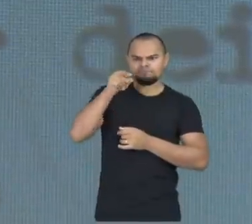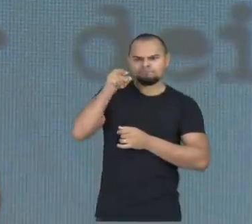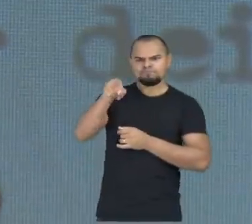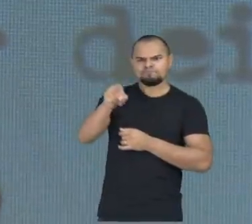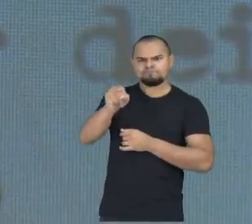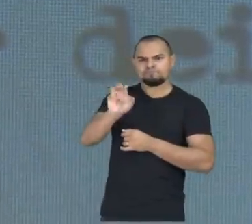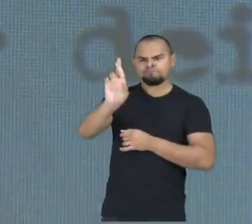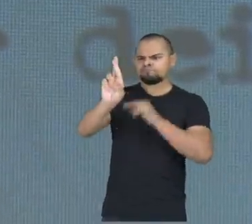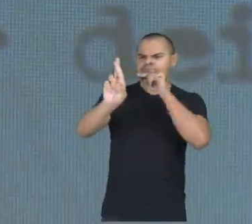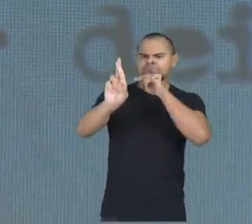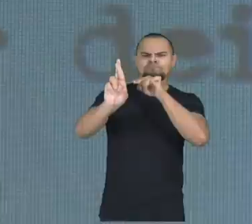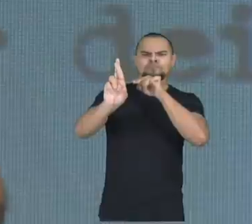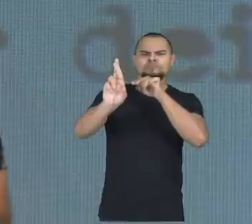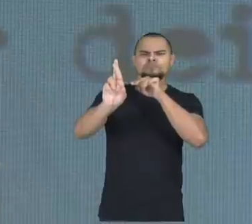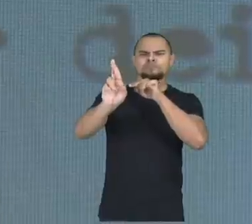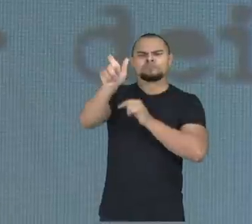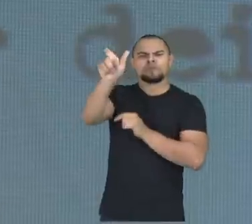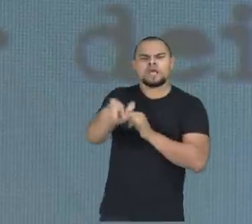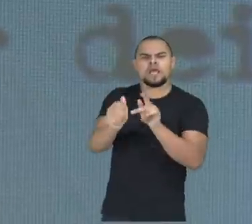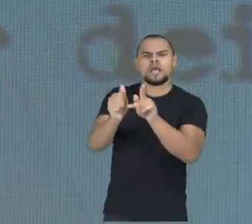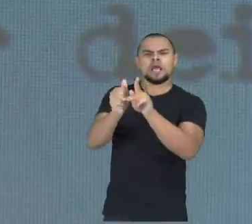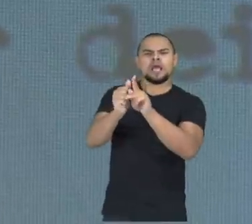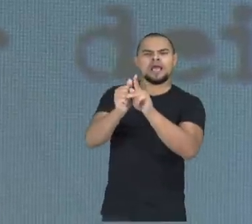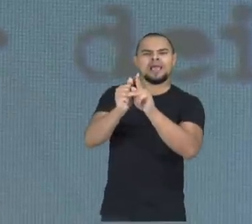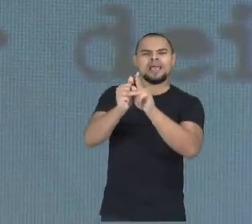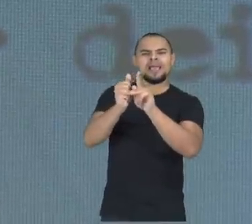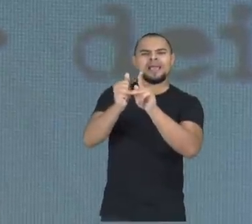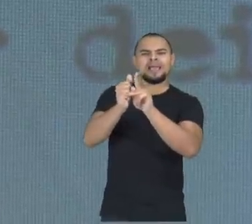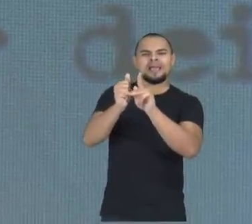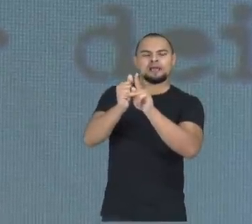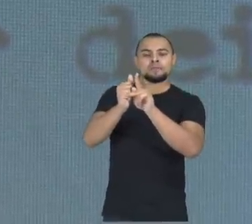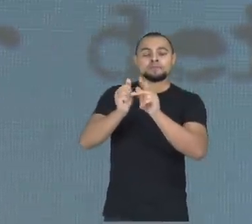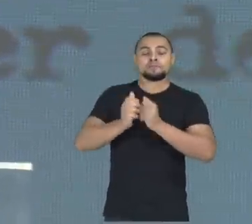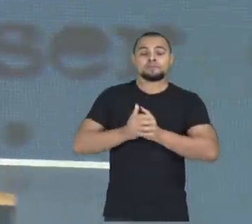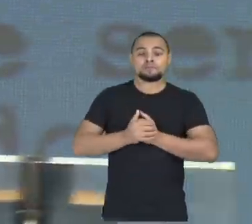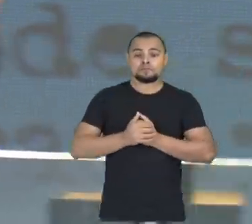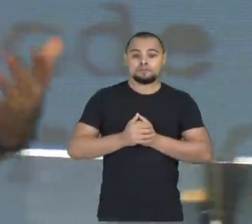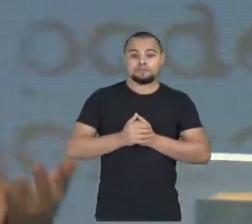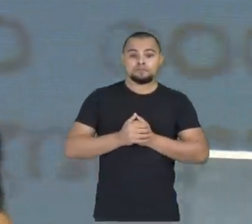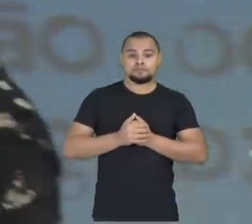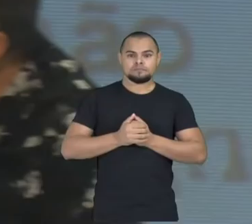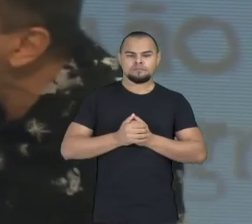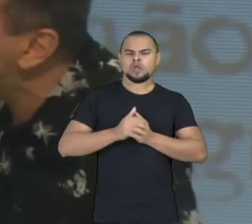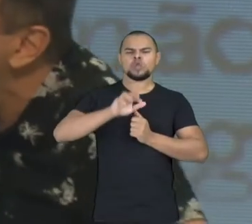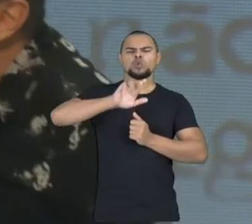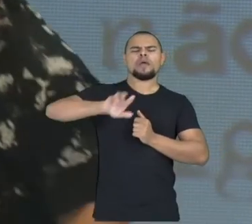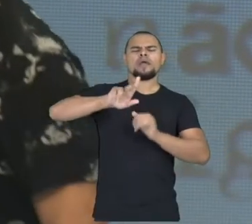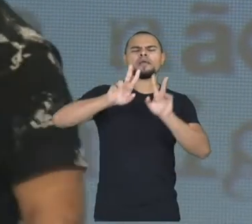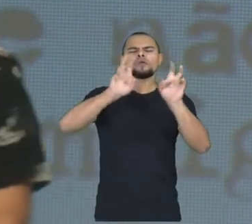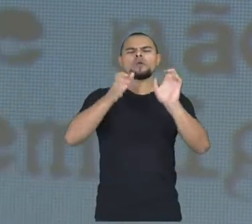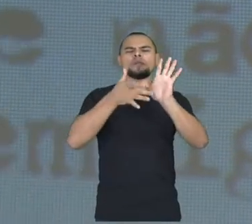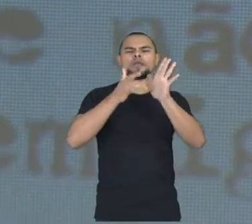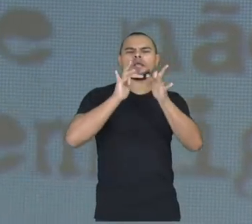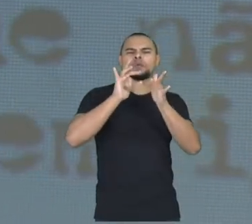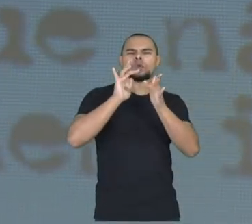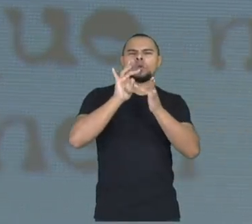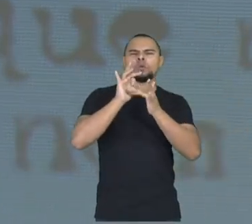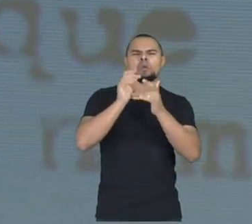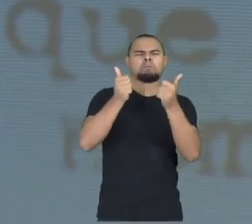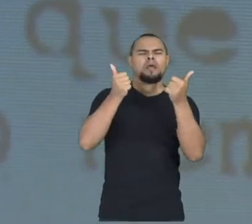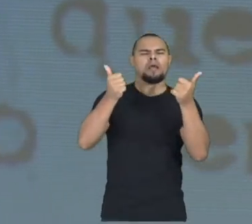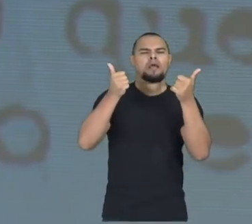esta pedra. Não é sobre um Jesus genérico, não é sobre um Jesus bacana, não é sobre um